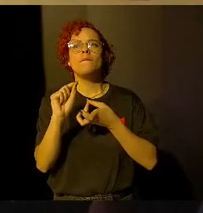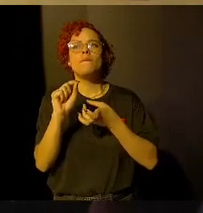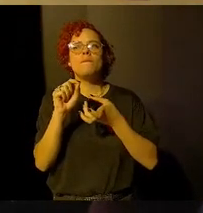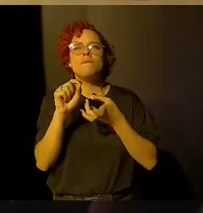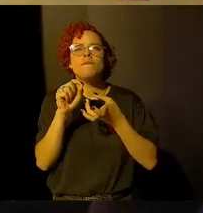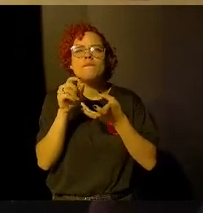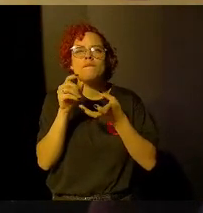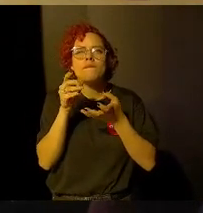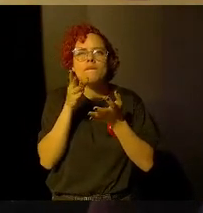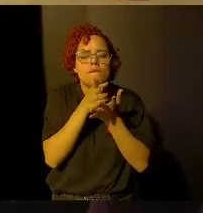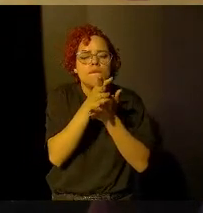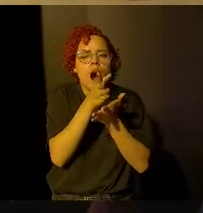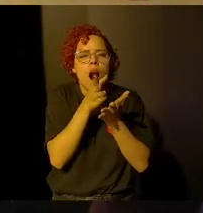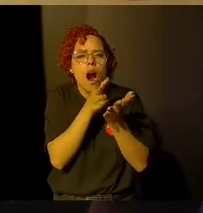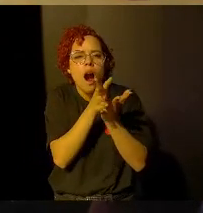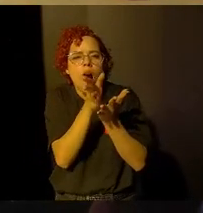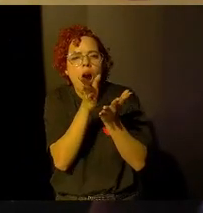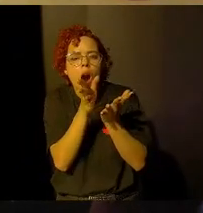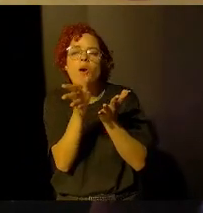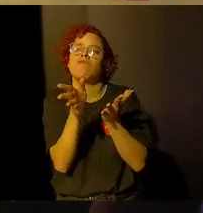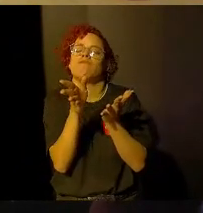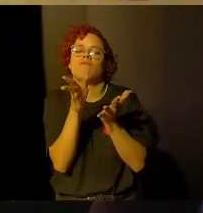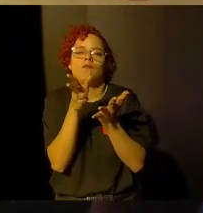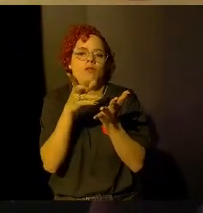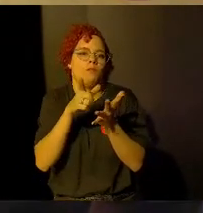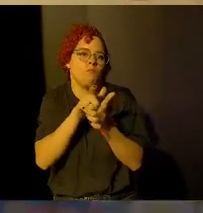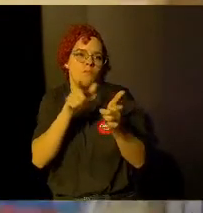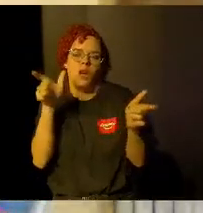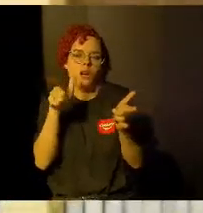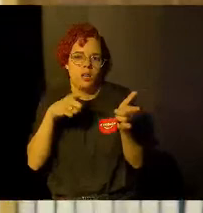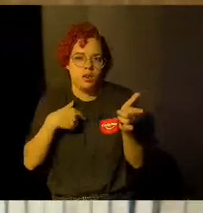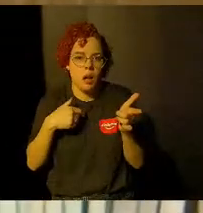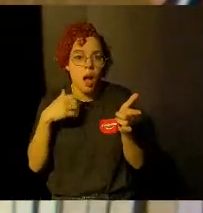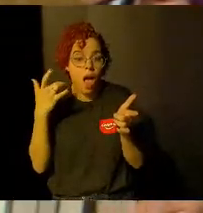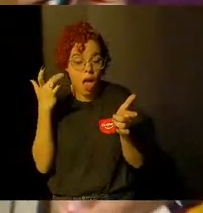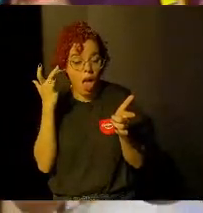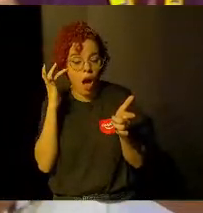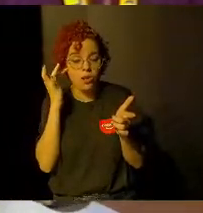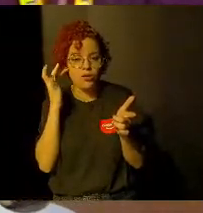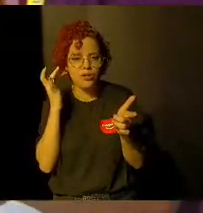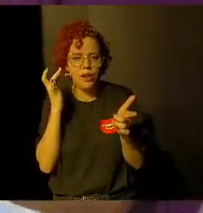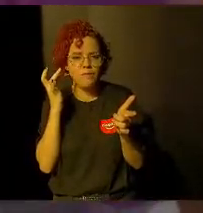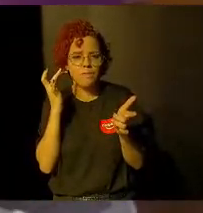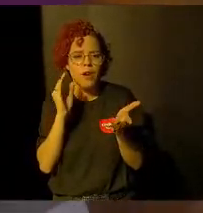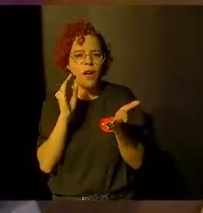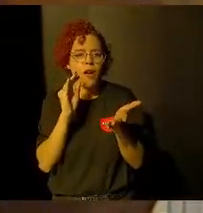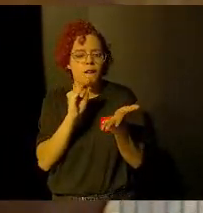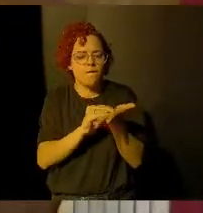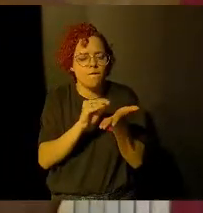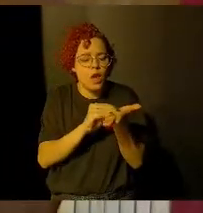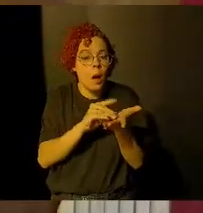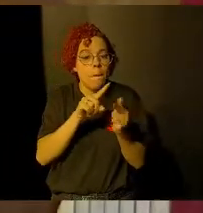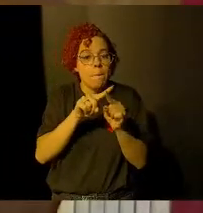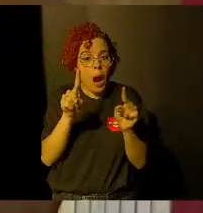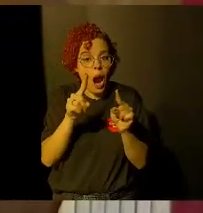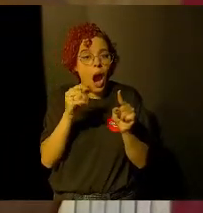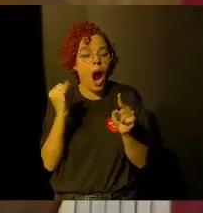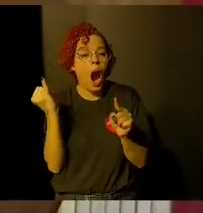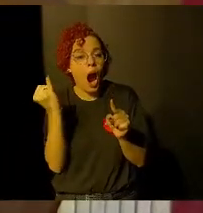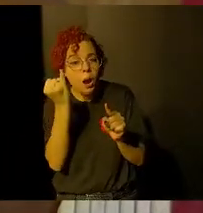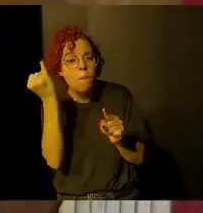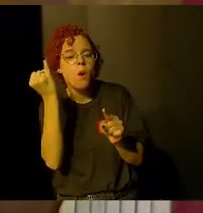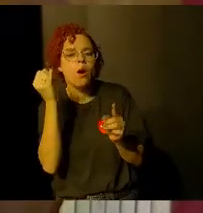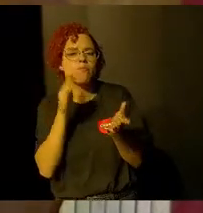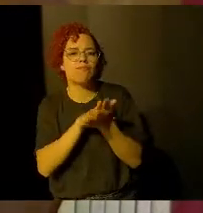que eu ainda vejo nele e ainda assim eu achei que era importante publicá-lo e assinar também as lacunas